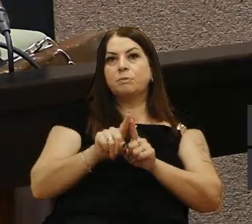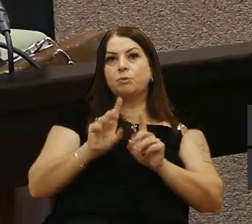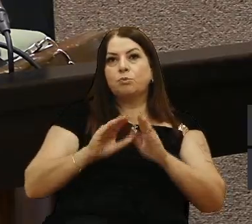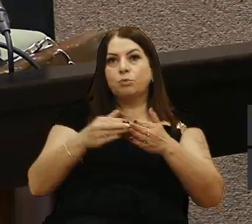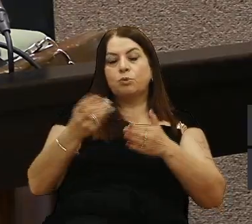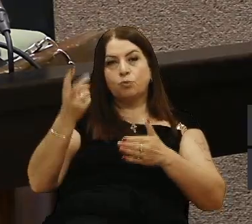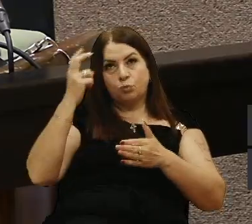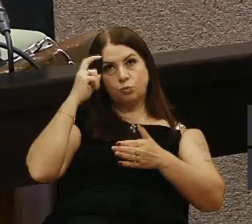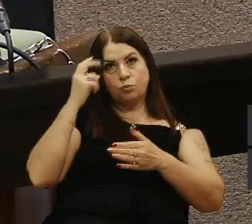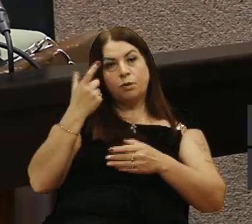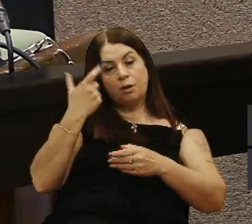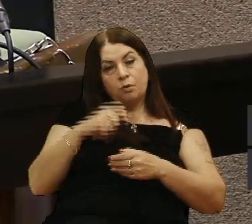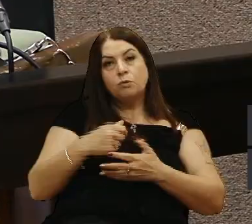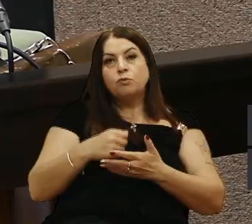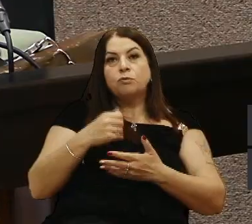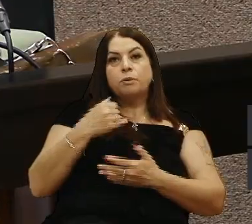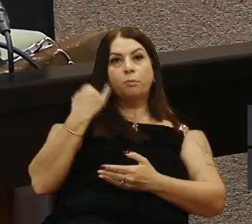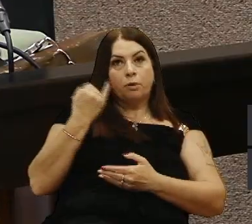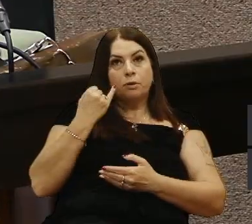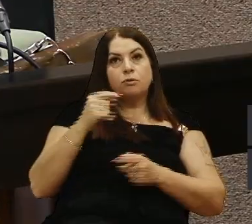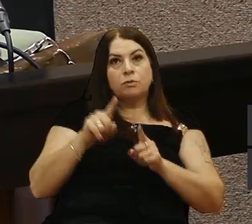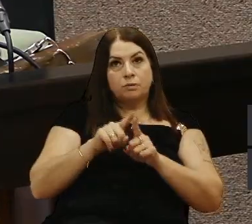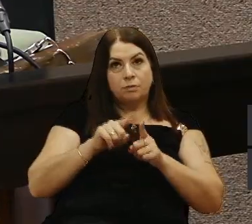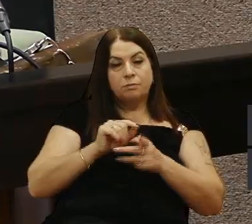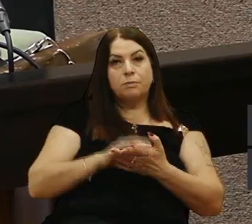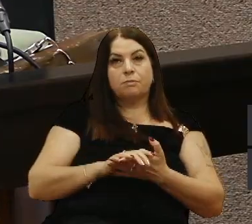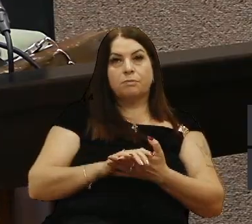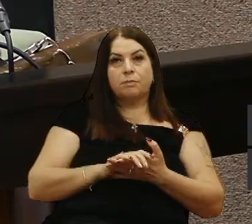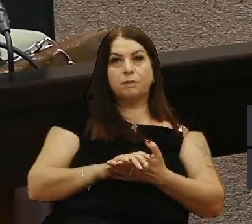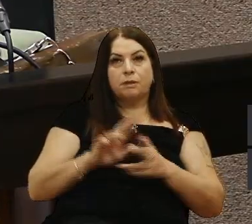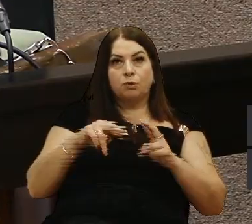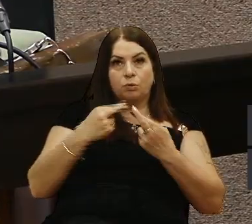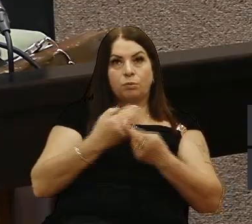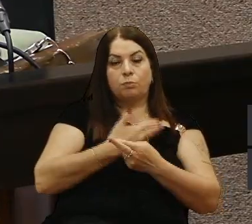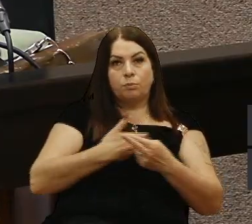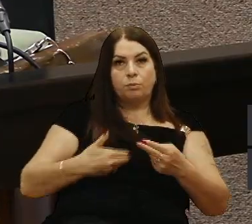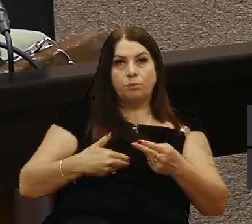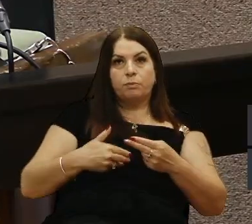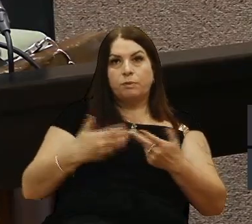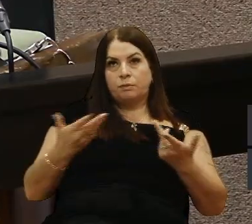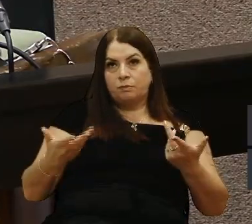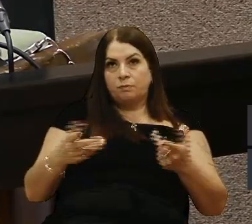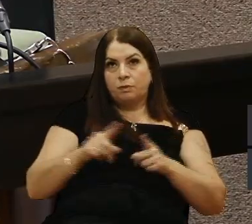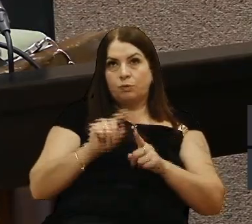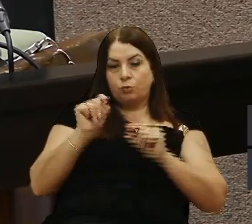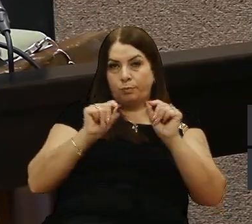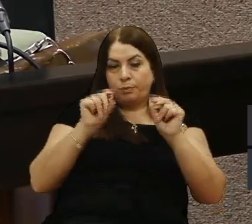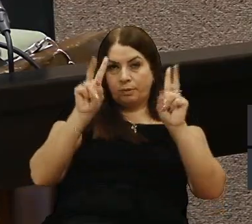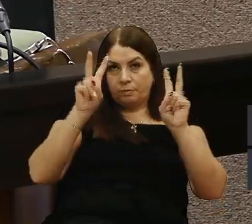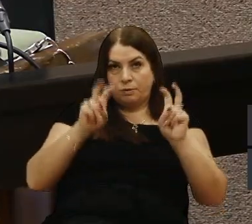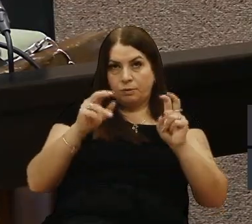comissão de cultura e acho muito válido também essa audiência pública ou reunião pública sobre esse